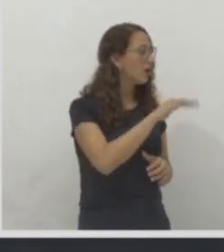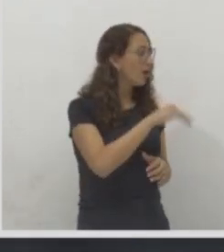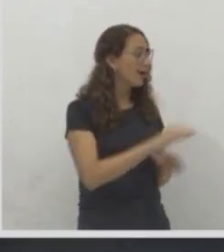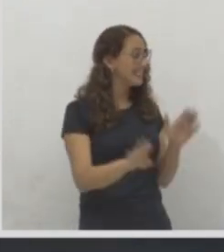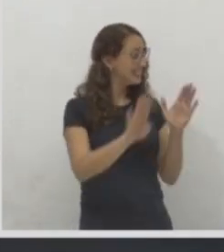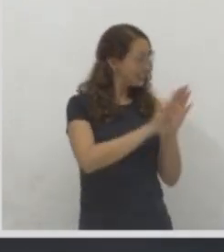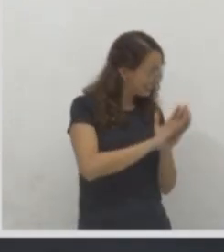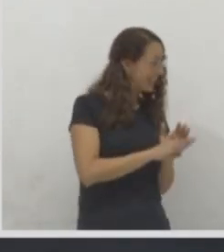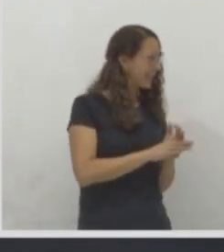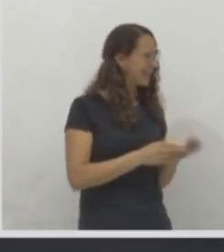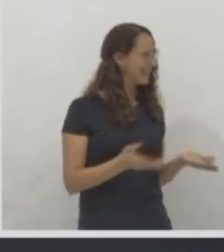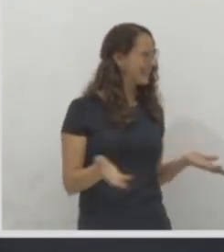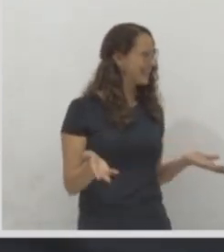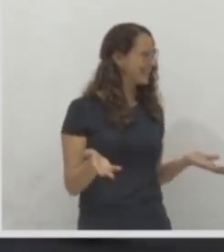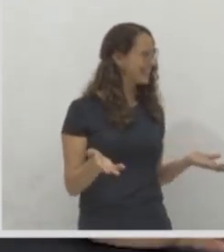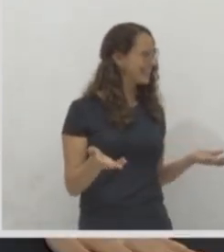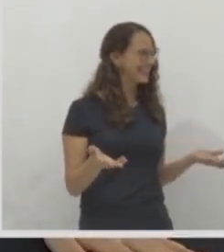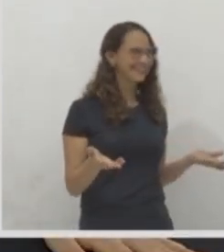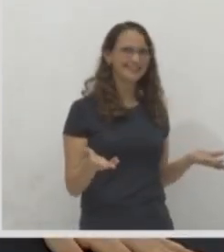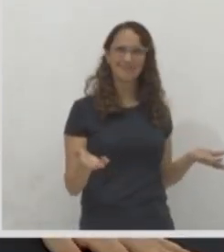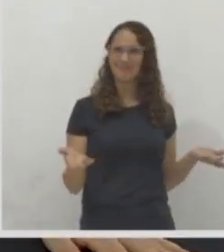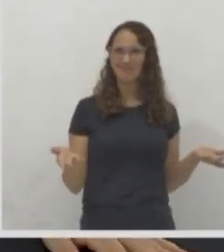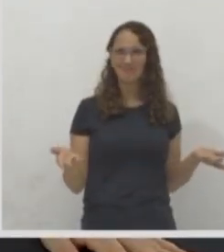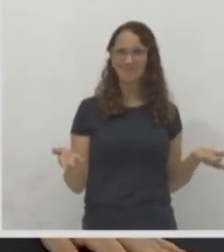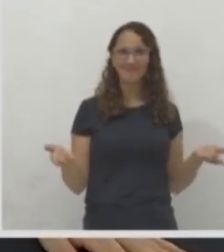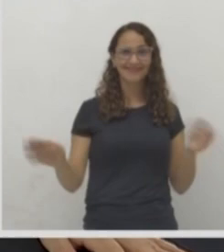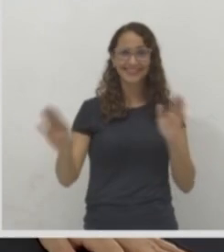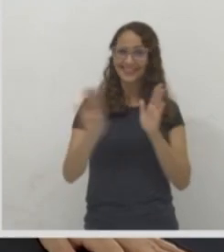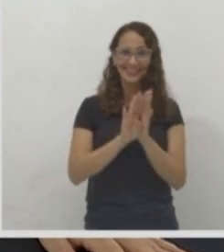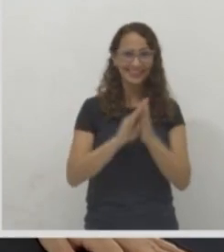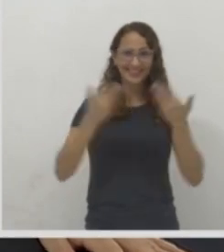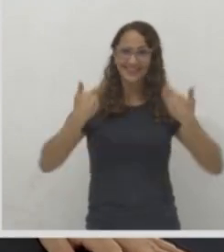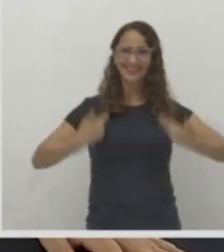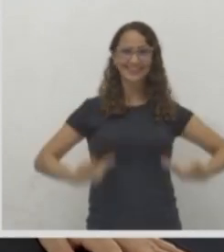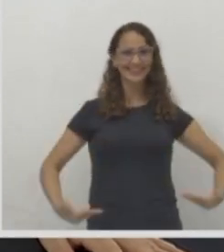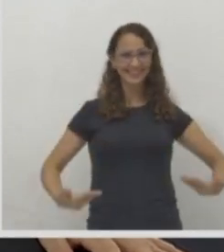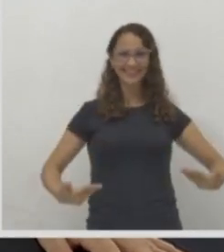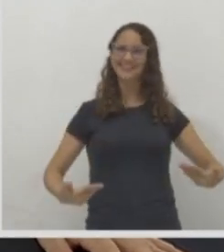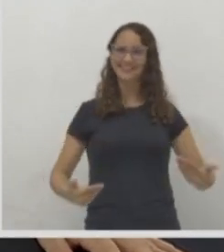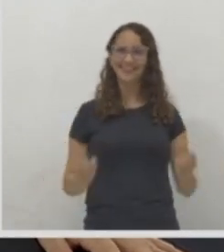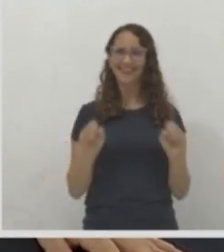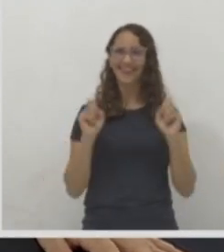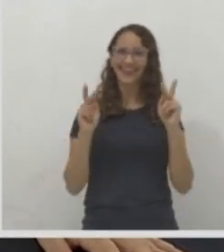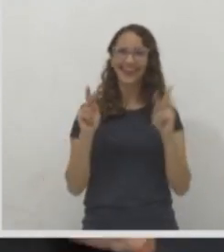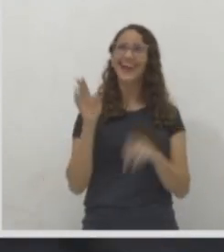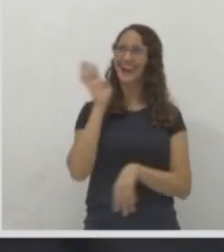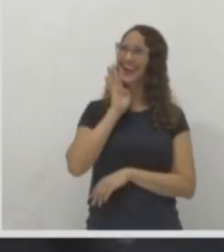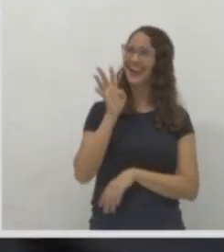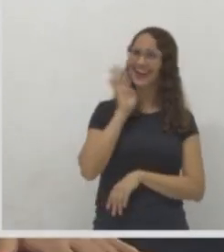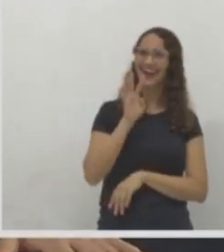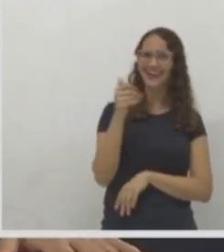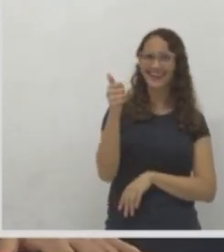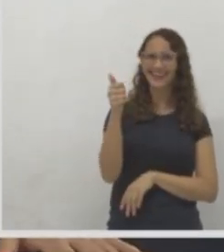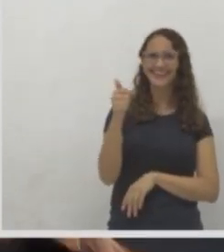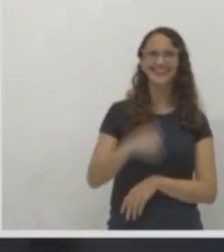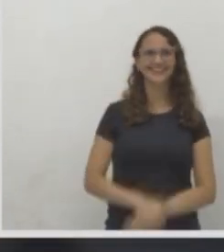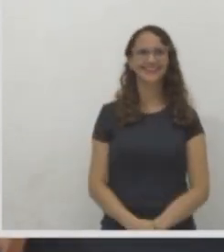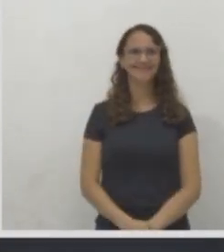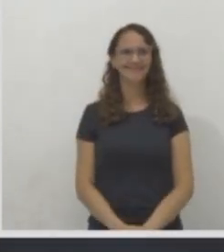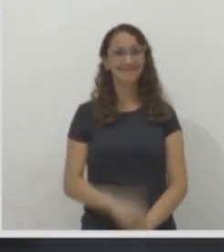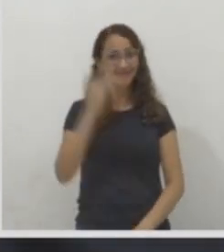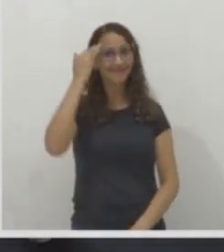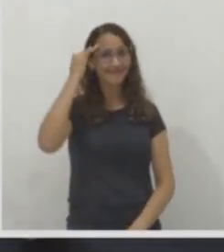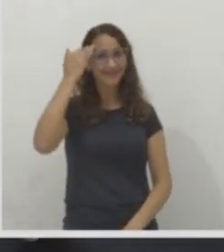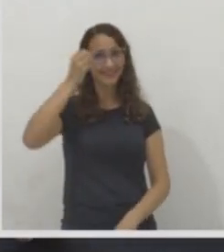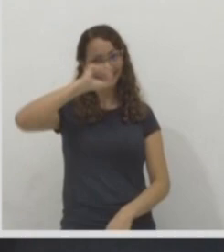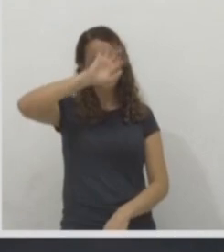cheguei. Quem chega, chega. Acabou. Você diz, ó, legal, chegou, né? Então, o